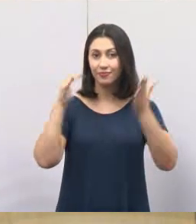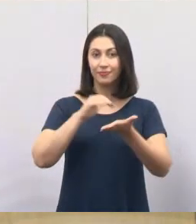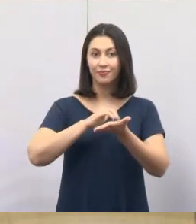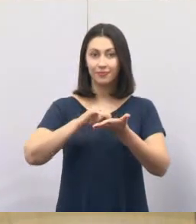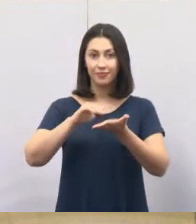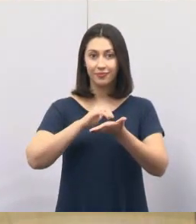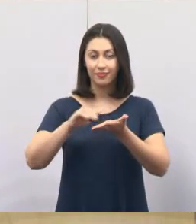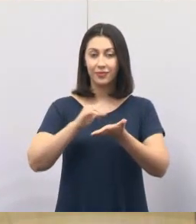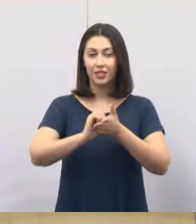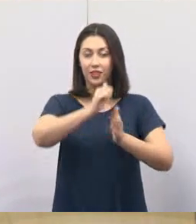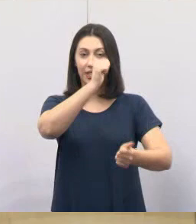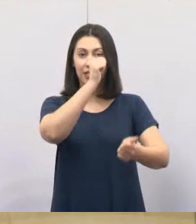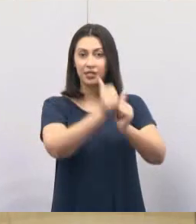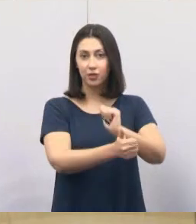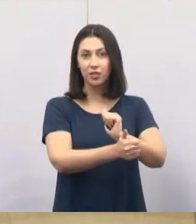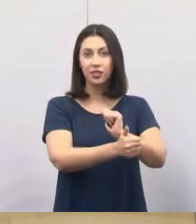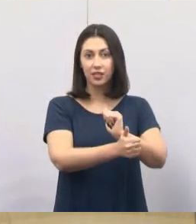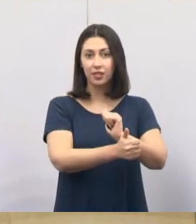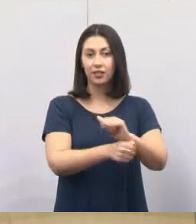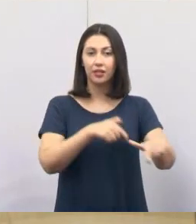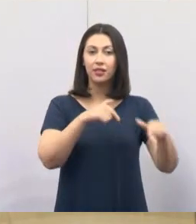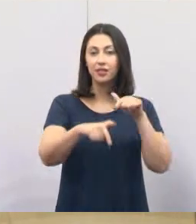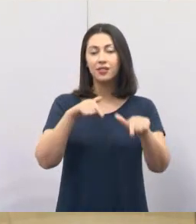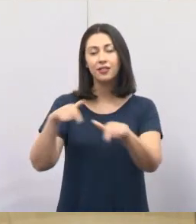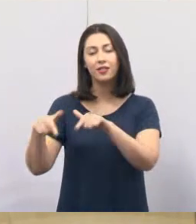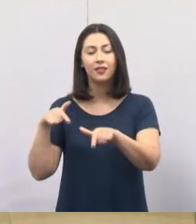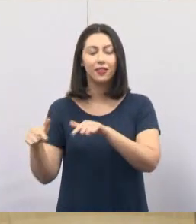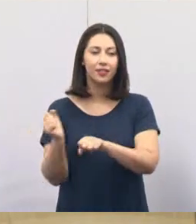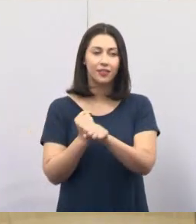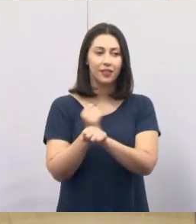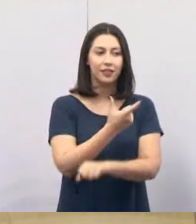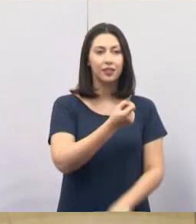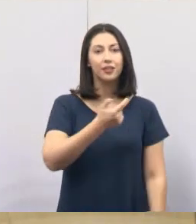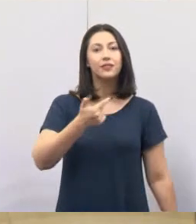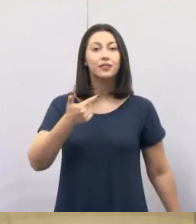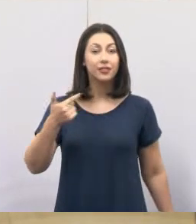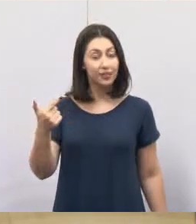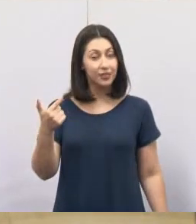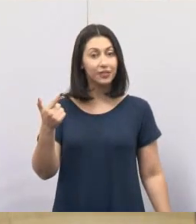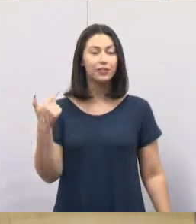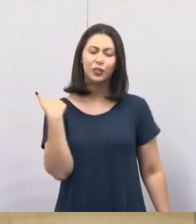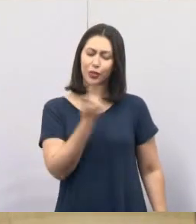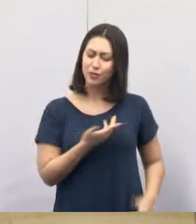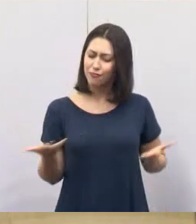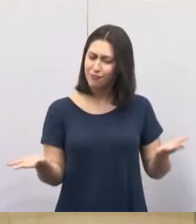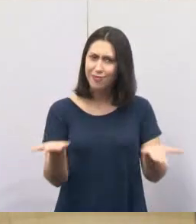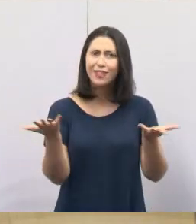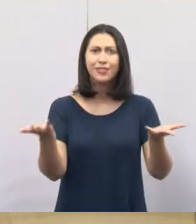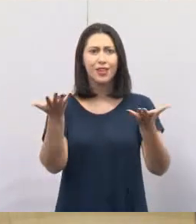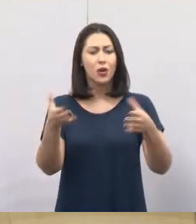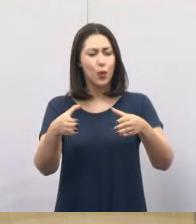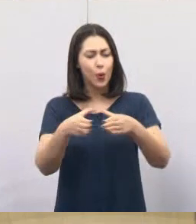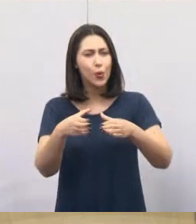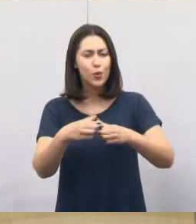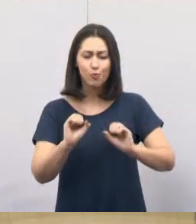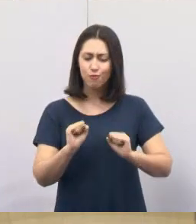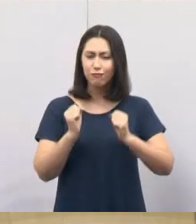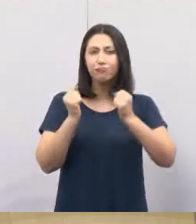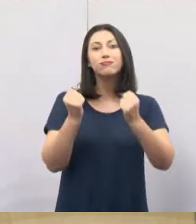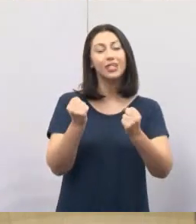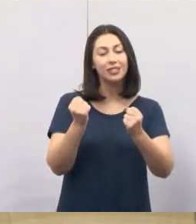Secretaria Municipal de Esporte e Recreação pelo serviço prestado no ano 2022. Enaltecemos o desempenho de todas as equipes ao longo desse